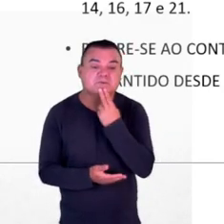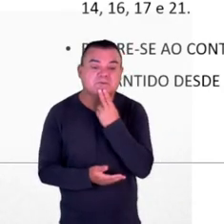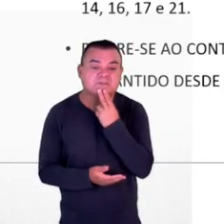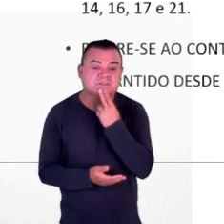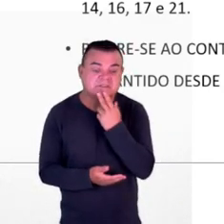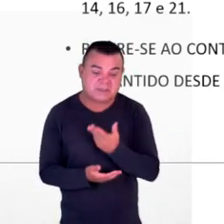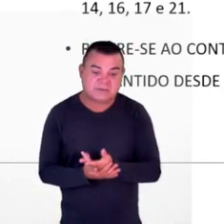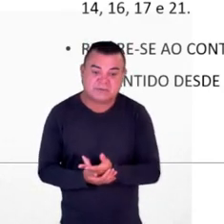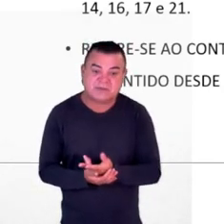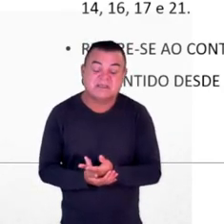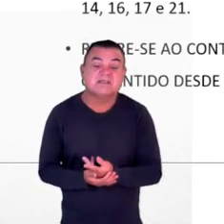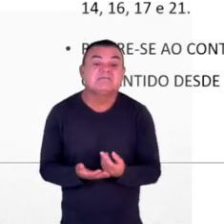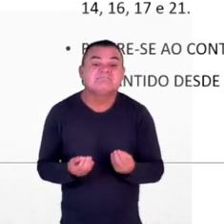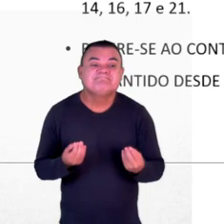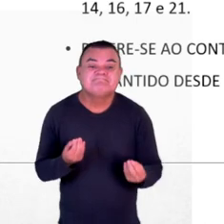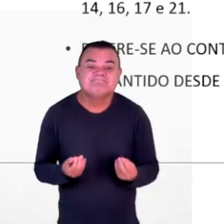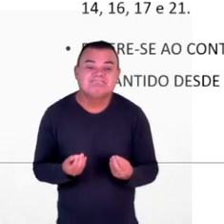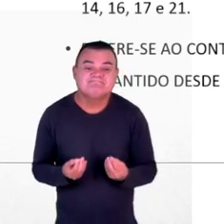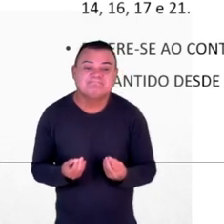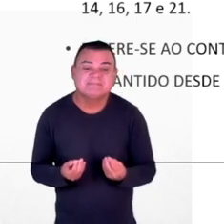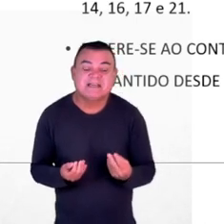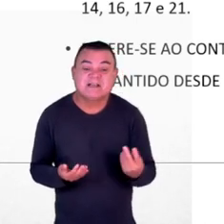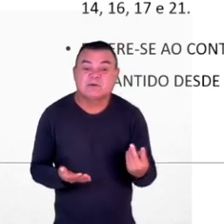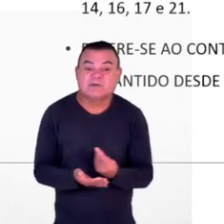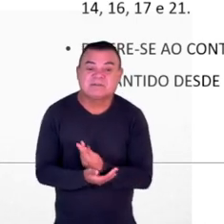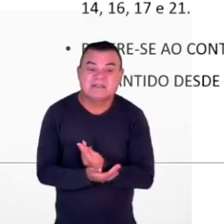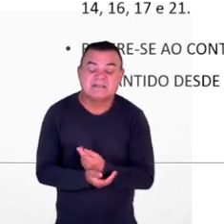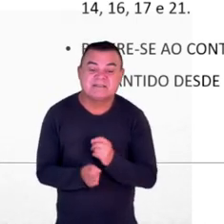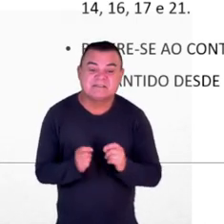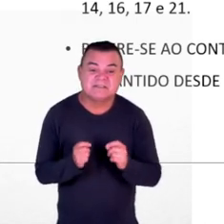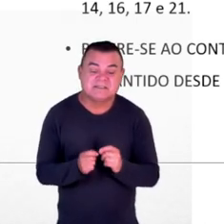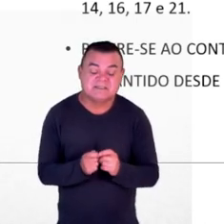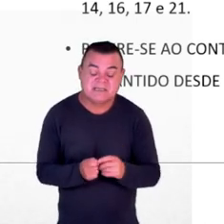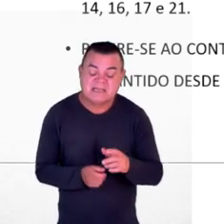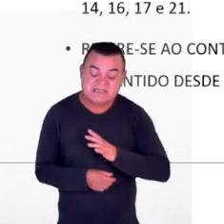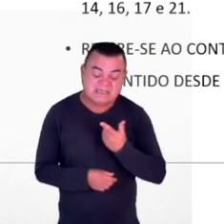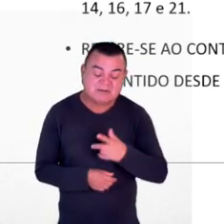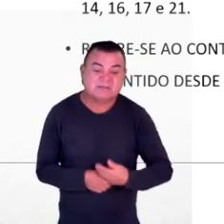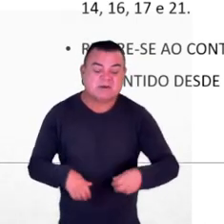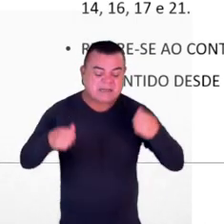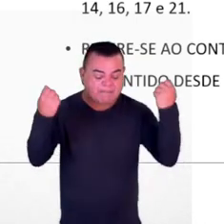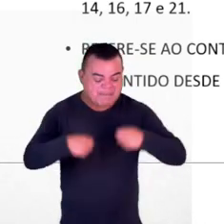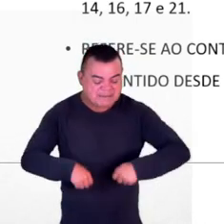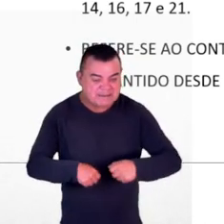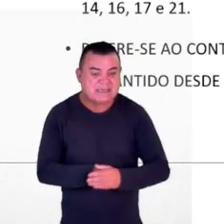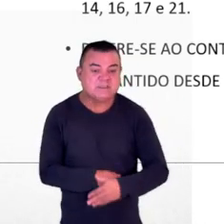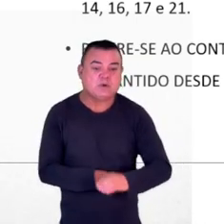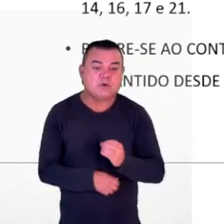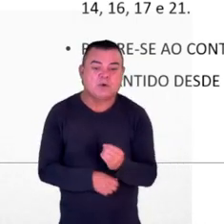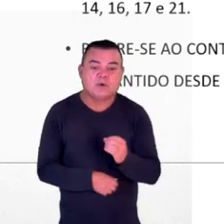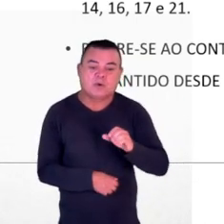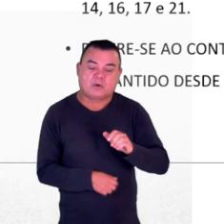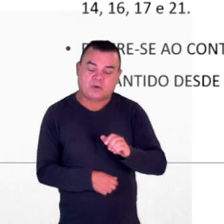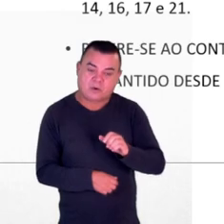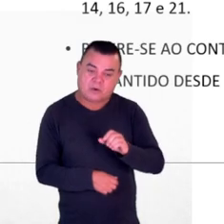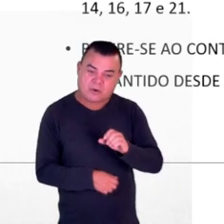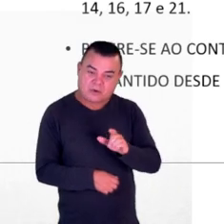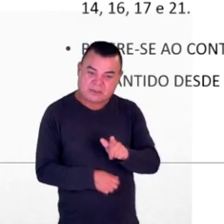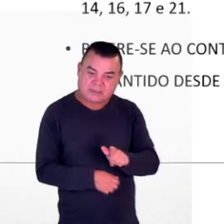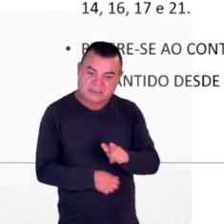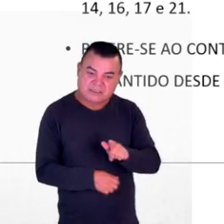simplesmente ele não vai ter capacidade cognitiva ele não vai ter a